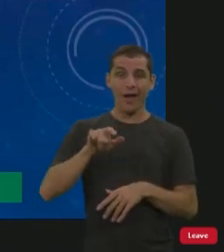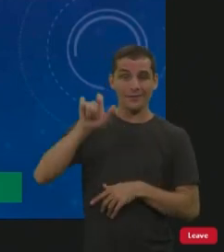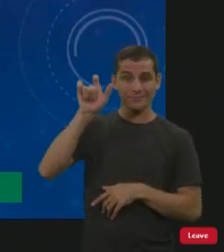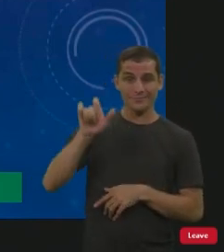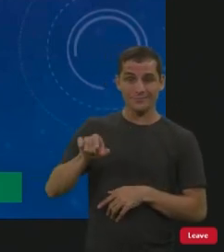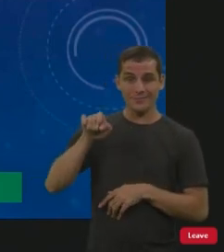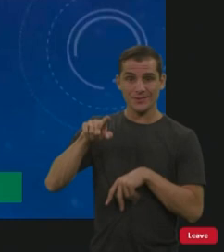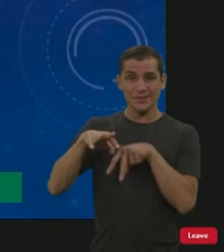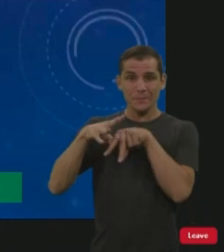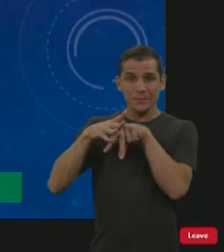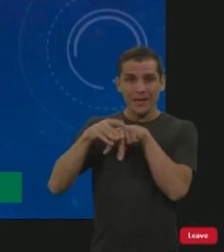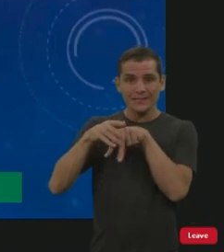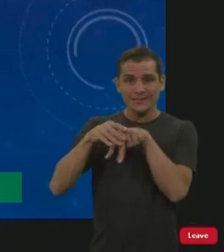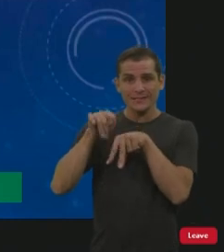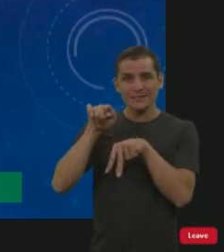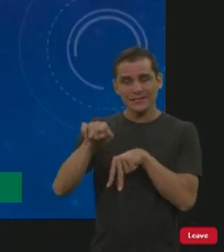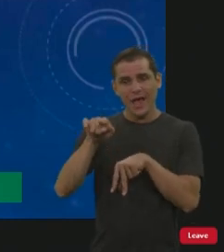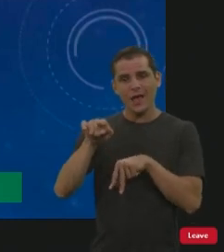paciente aqui, né?